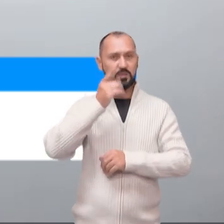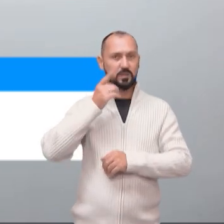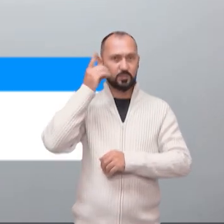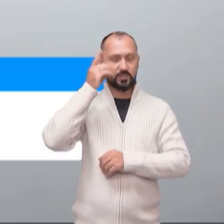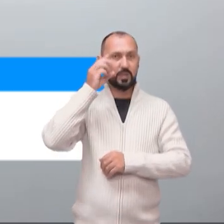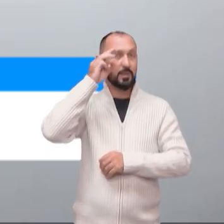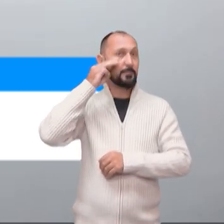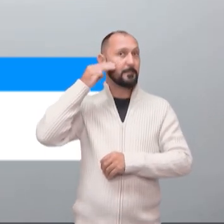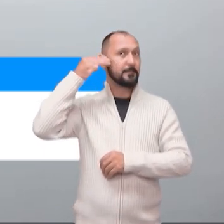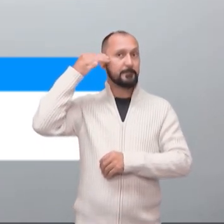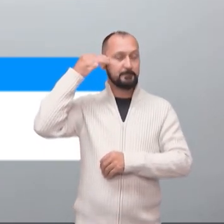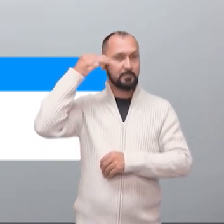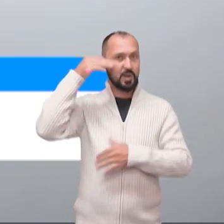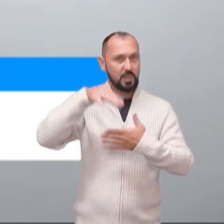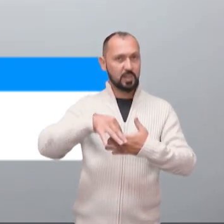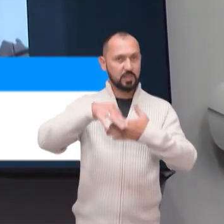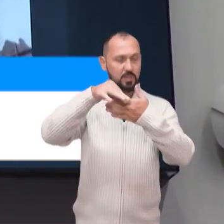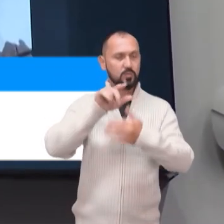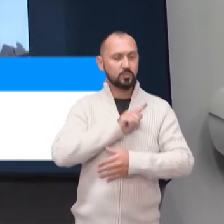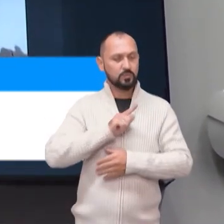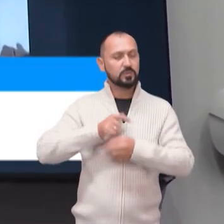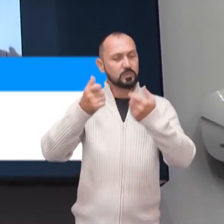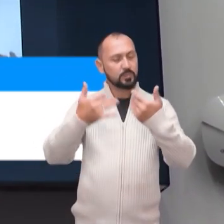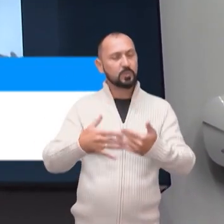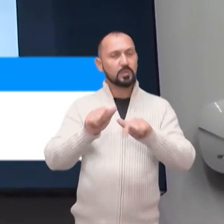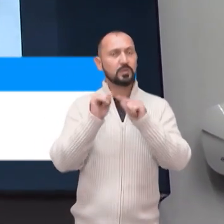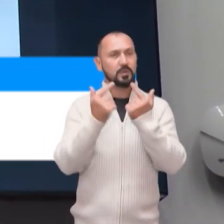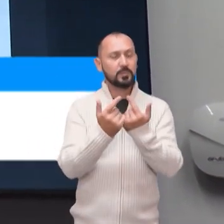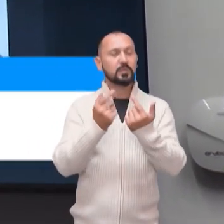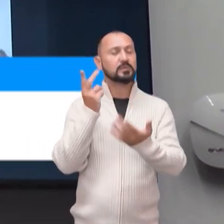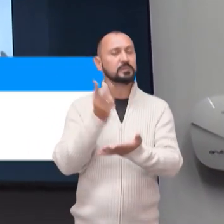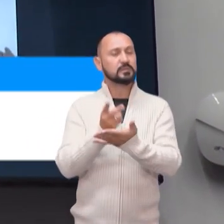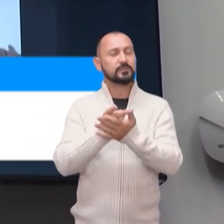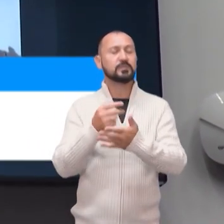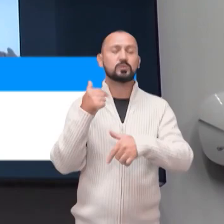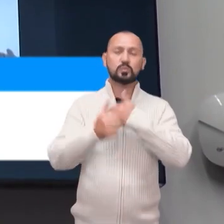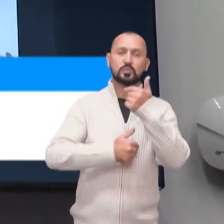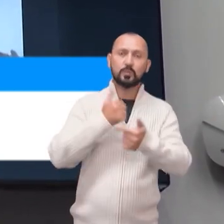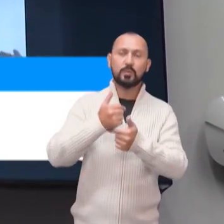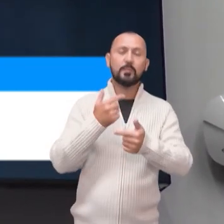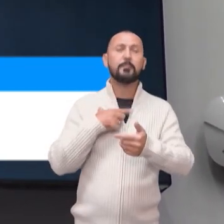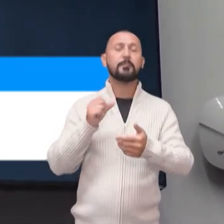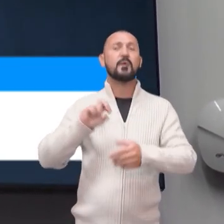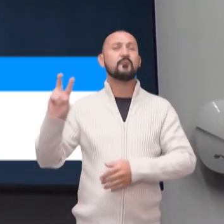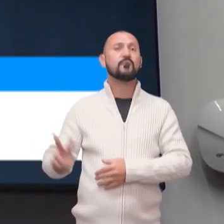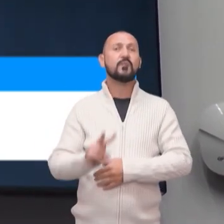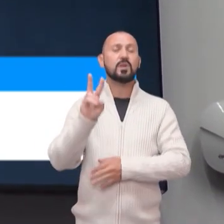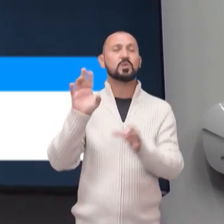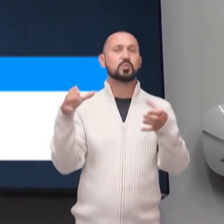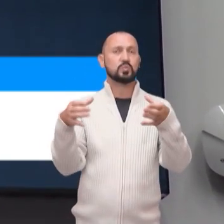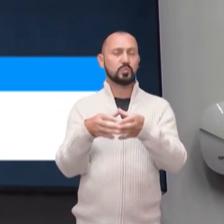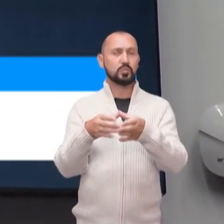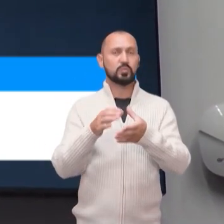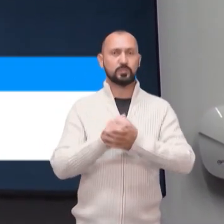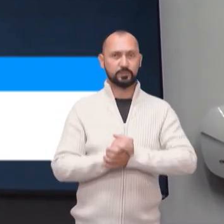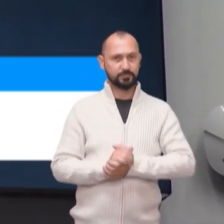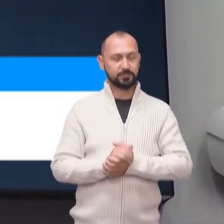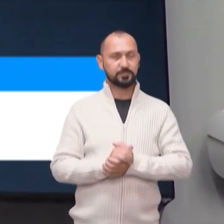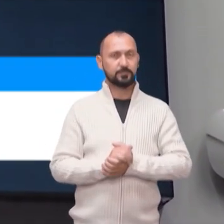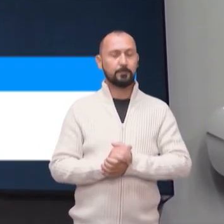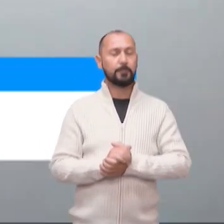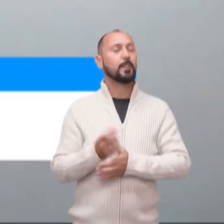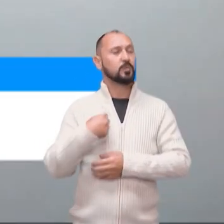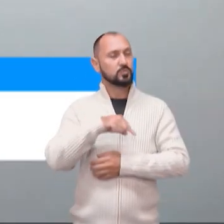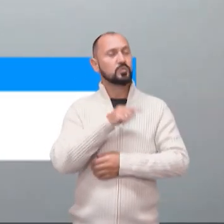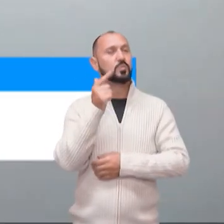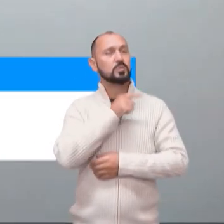governo, deputada Mara Caseiro, do PSDB, destacou que a Casa de Leis deve e está fazendo o possível para a valorização da